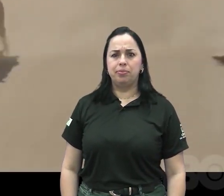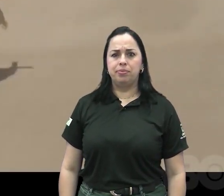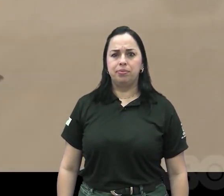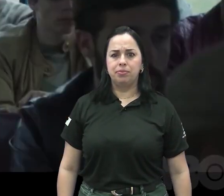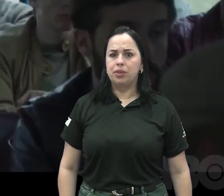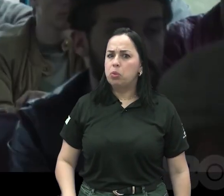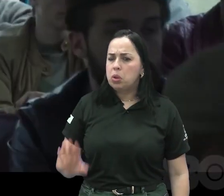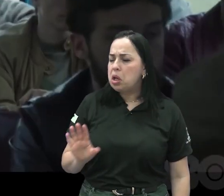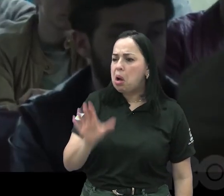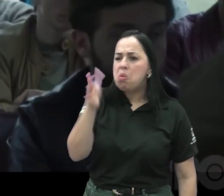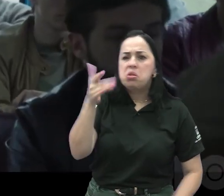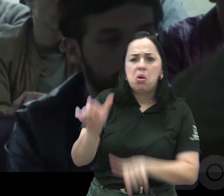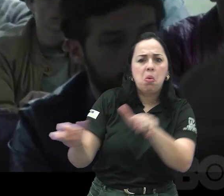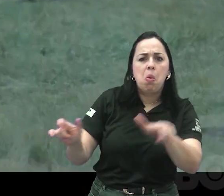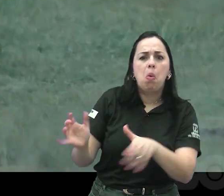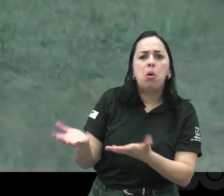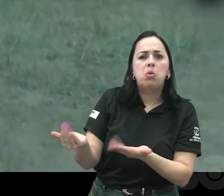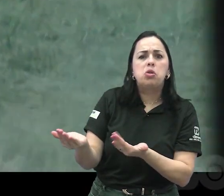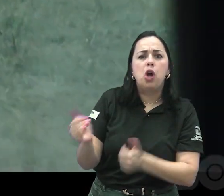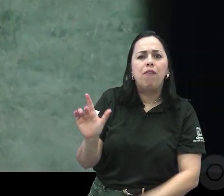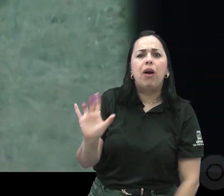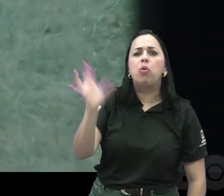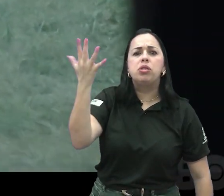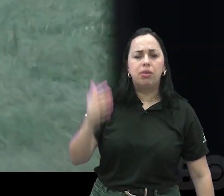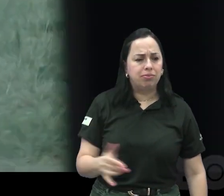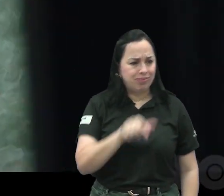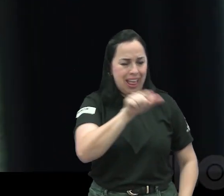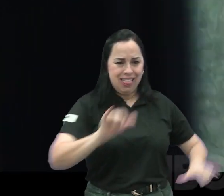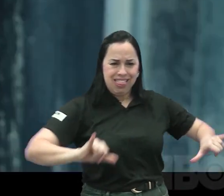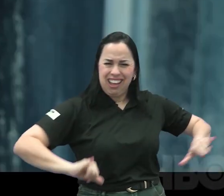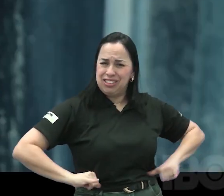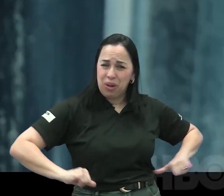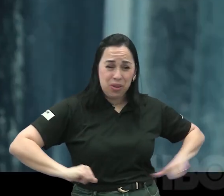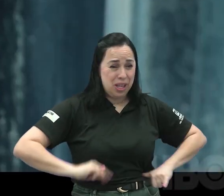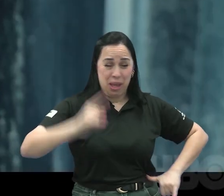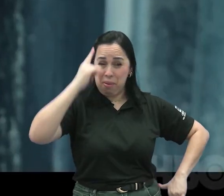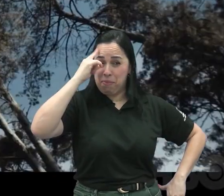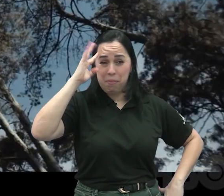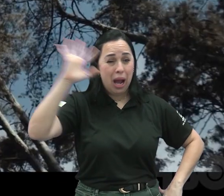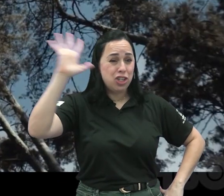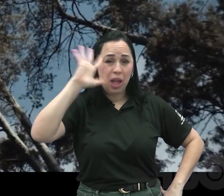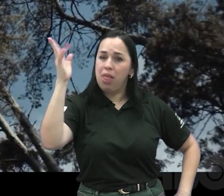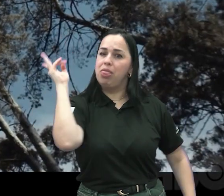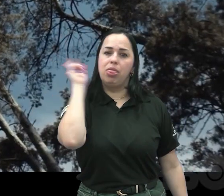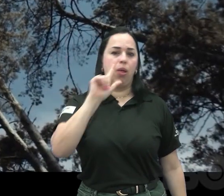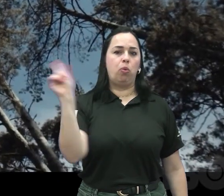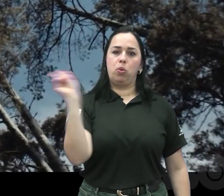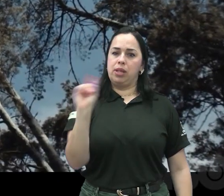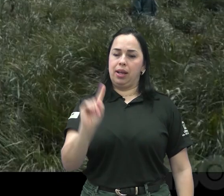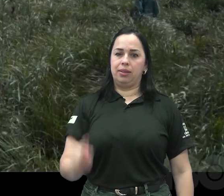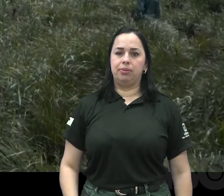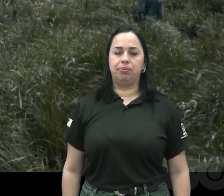What will happen to our boys? The pain is unimaginable.